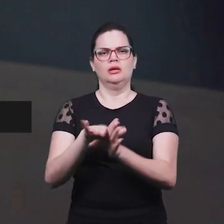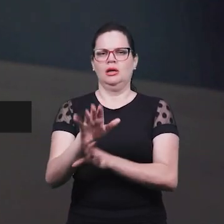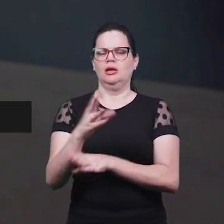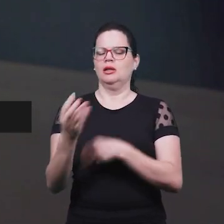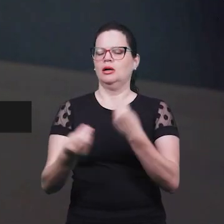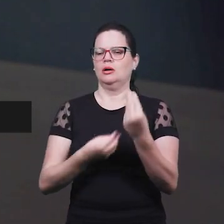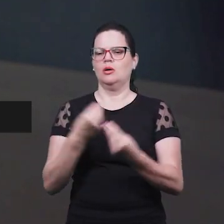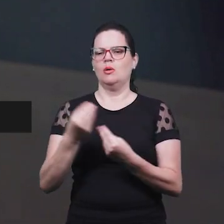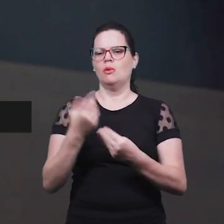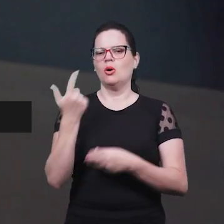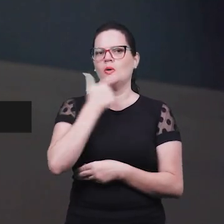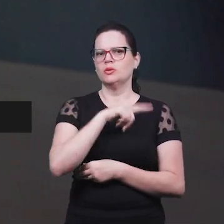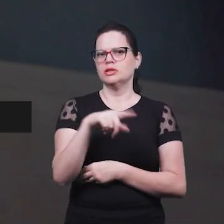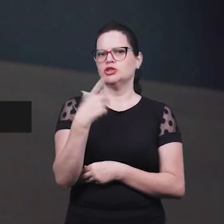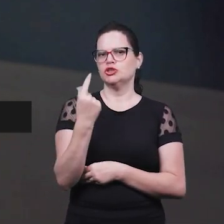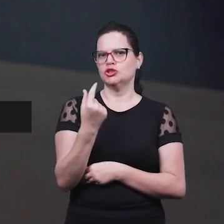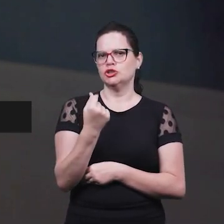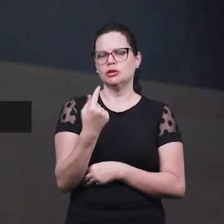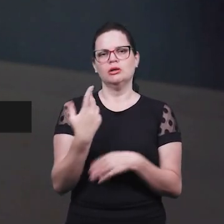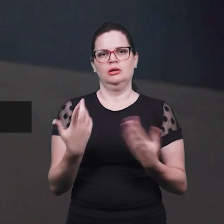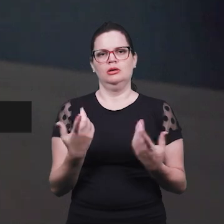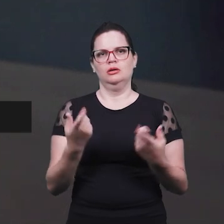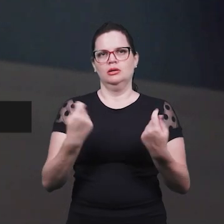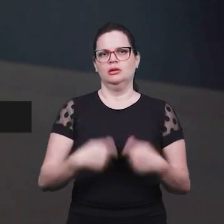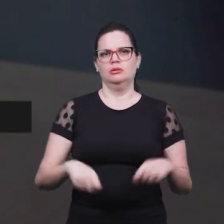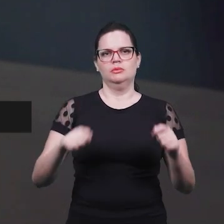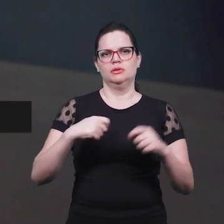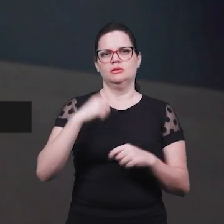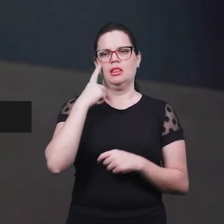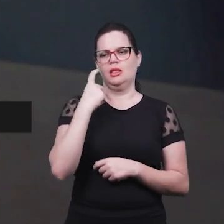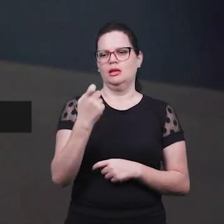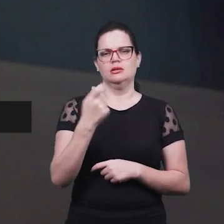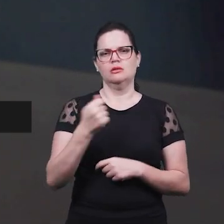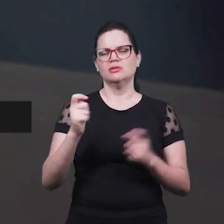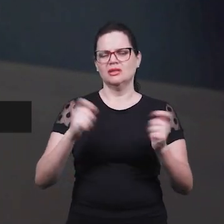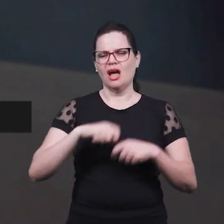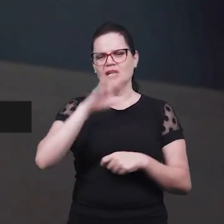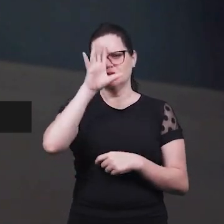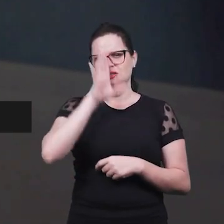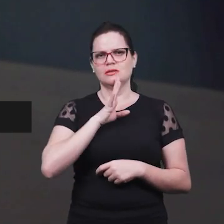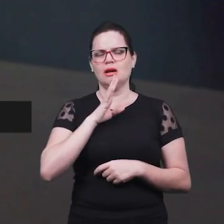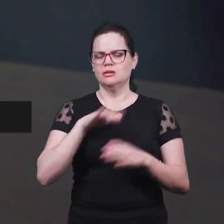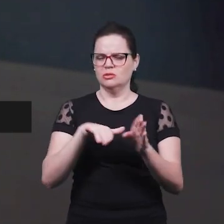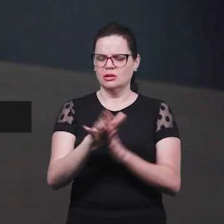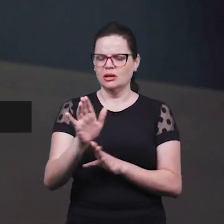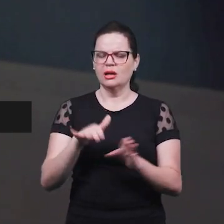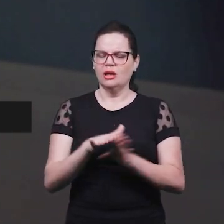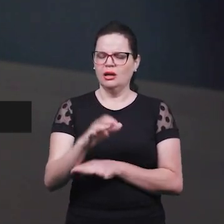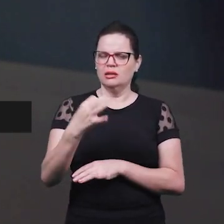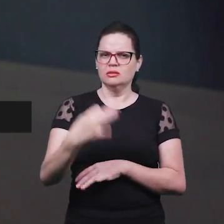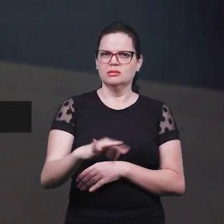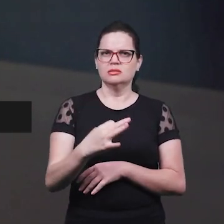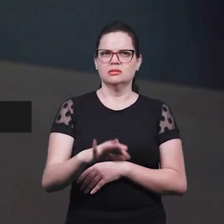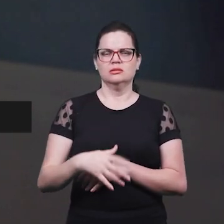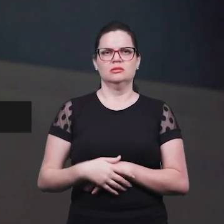sem qualquer tipo de interesse financeiro, sem custo. Tá? Orientam mesmo